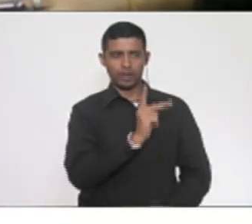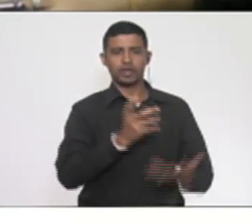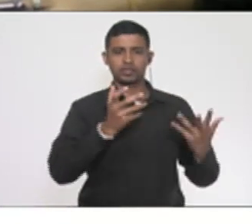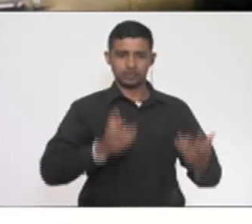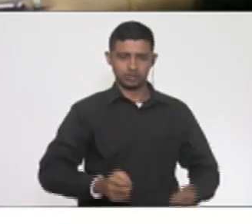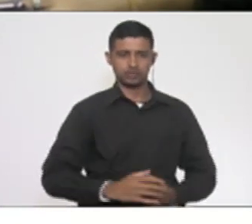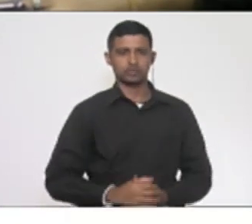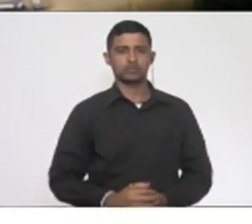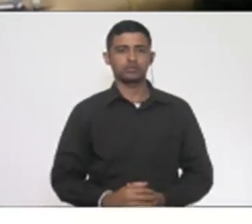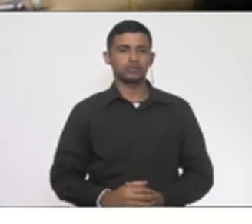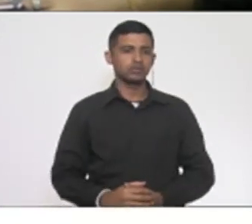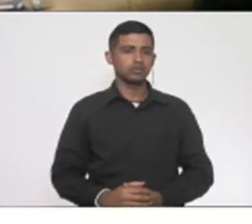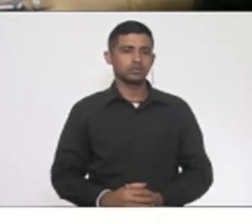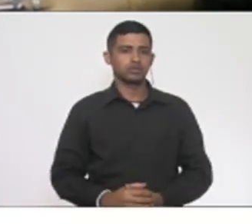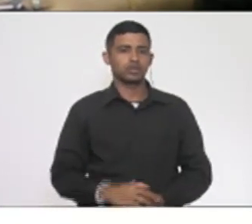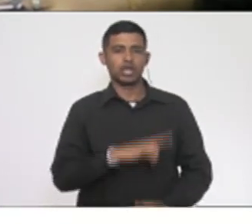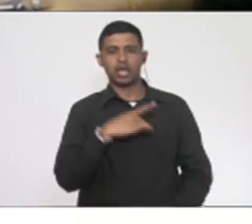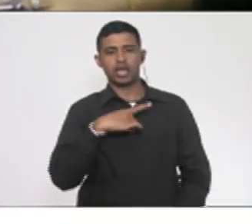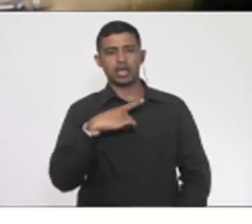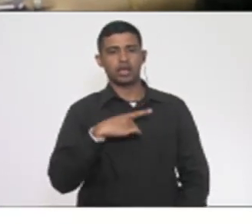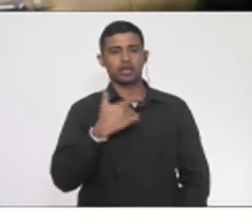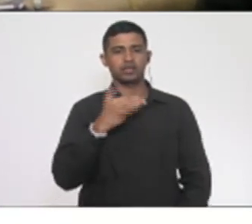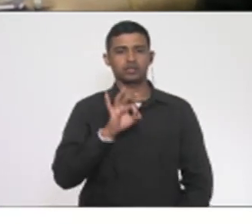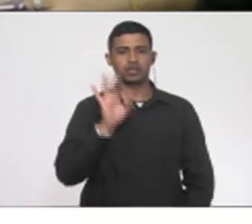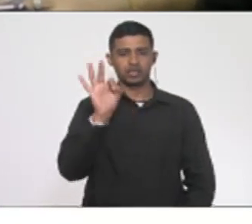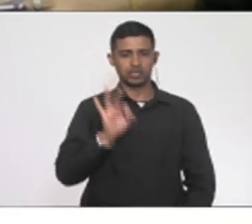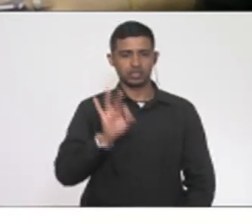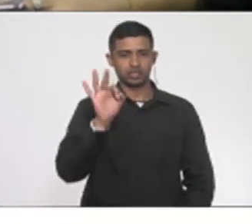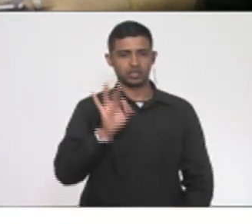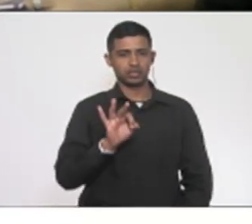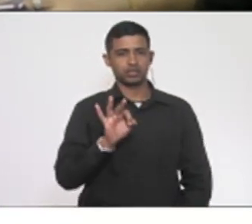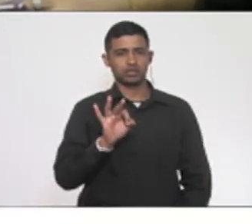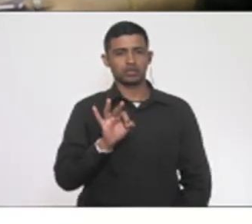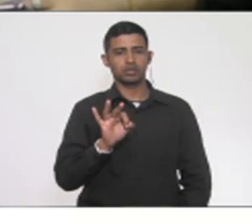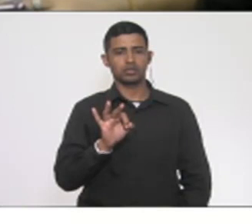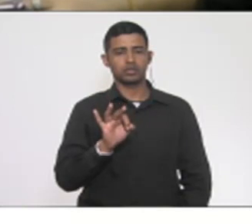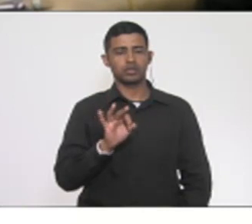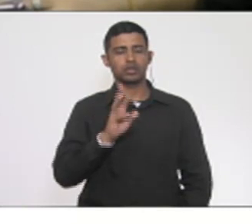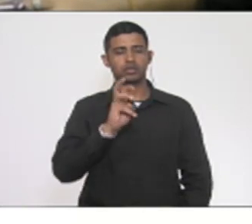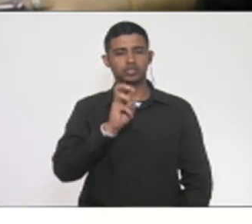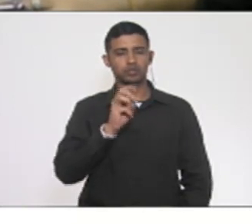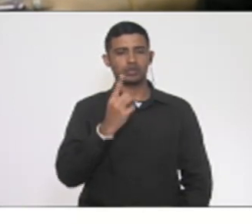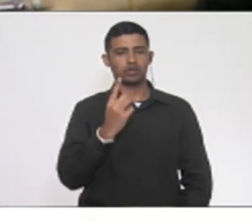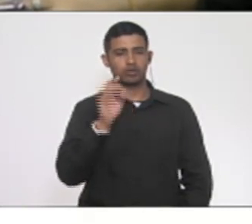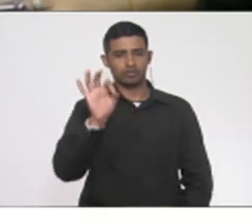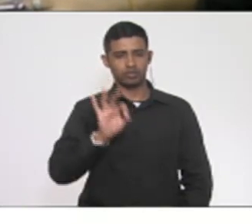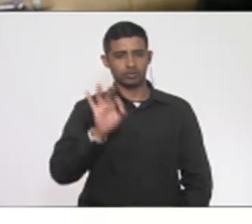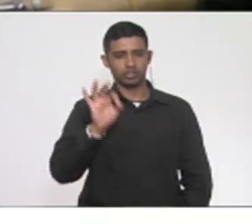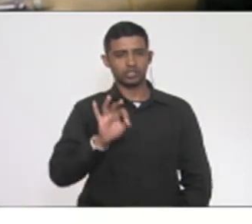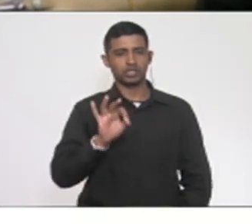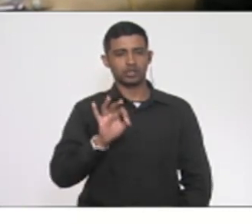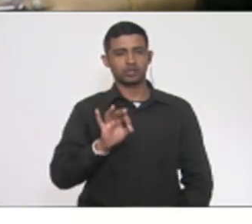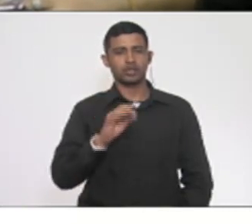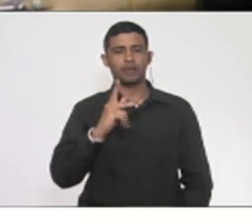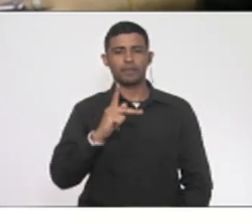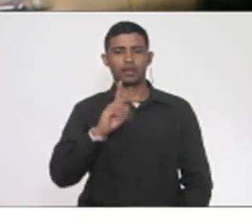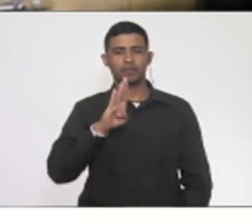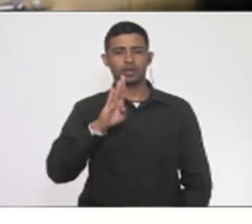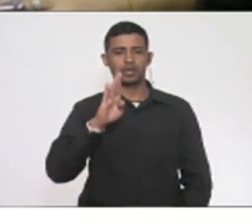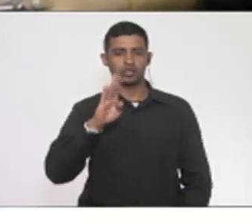distribuidoras de gás natural, ela tem ainda 10% na TBG, ela tem 51% na TBG e 10% nas outras duas